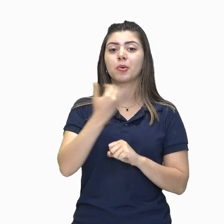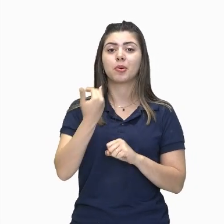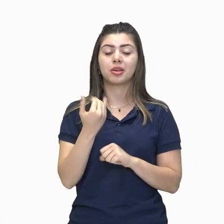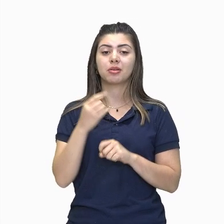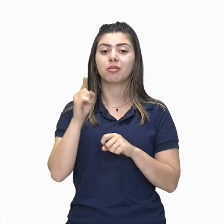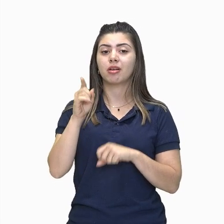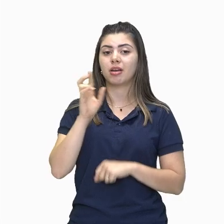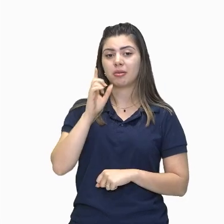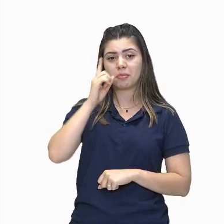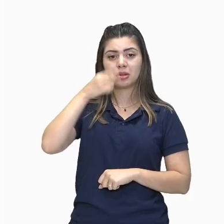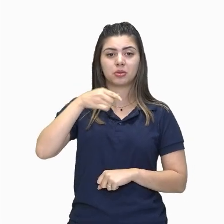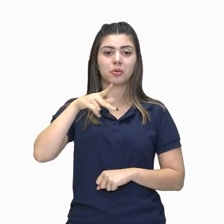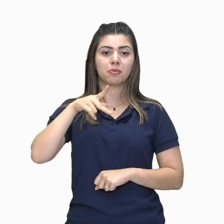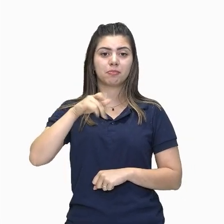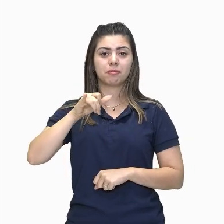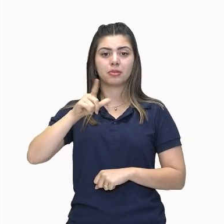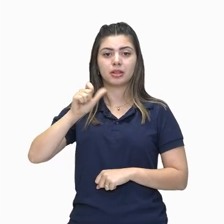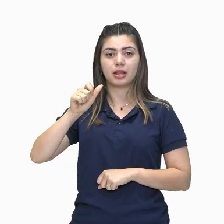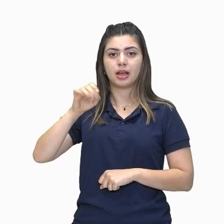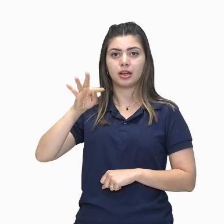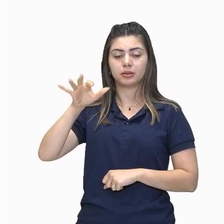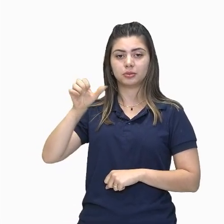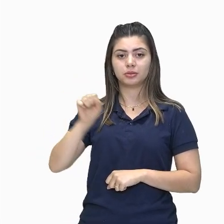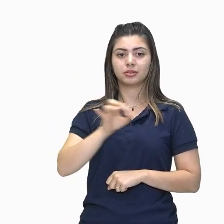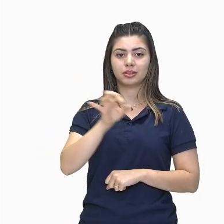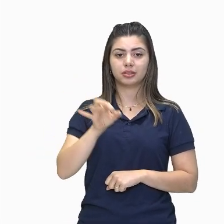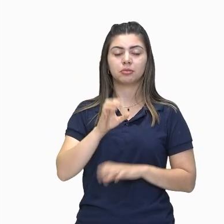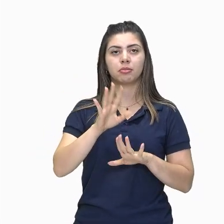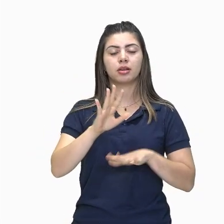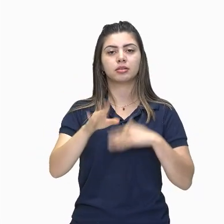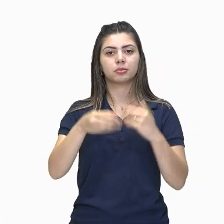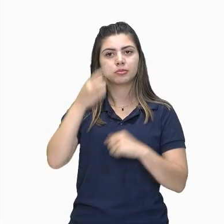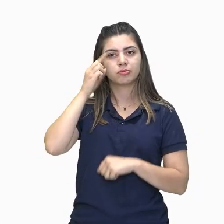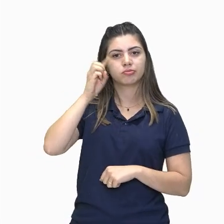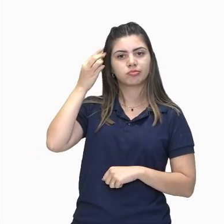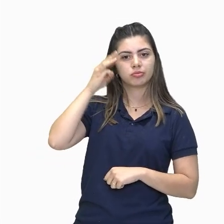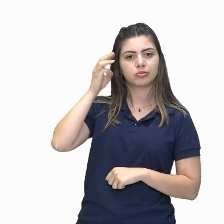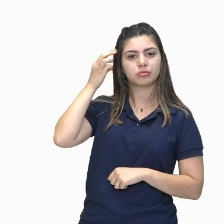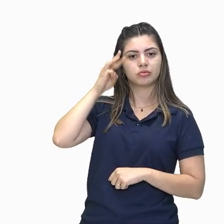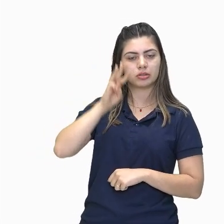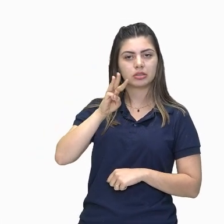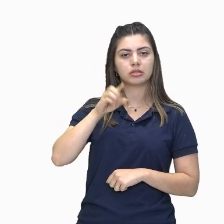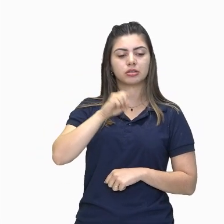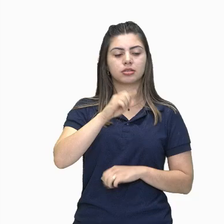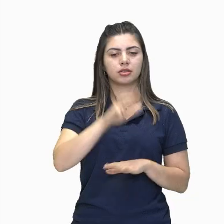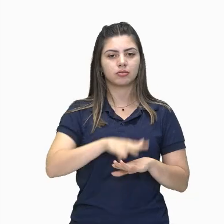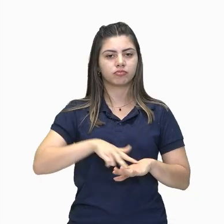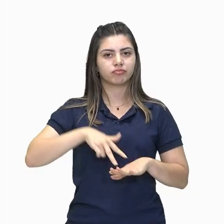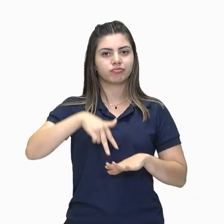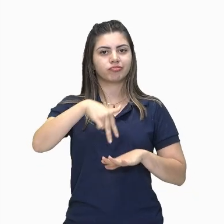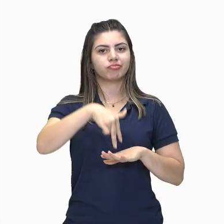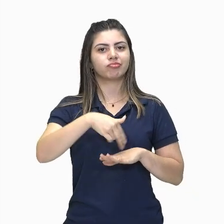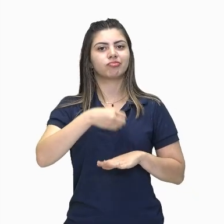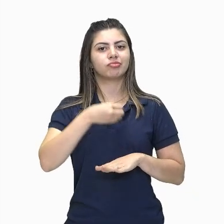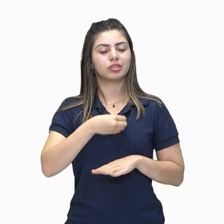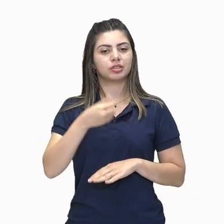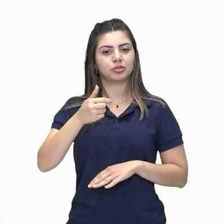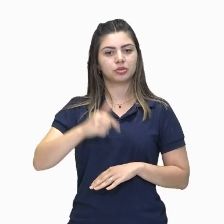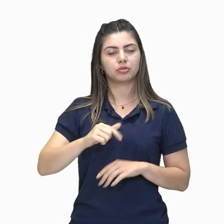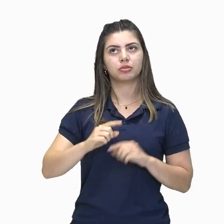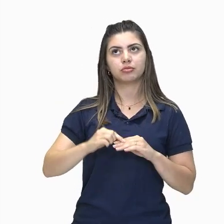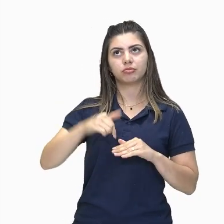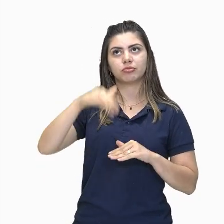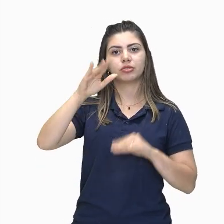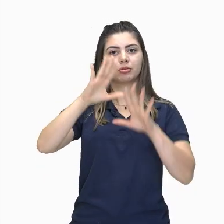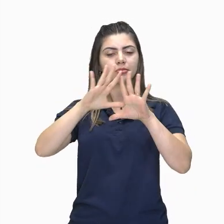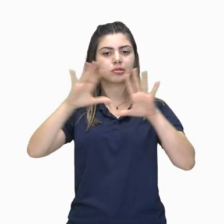Pilatos, padeceu e foi sepultado. Ressuscitou ao terceiro dia, conforme as Escrituras, e subiu aos céus, onde